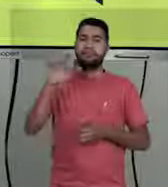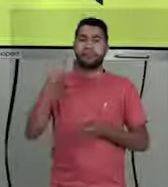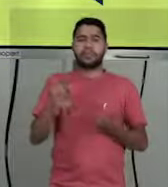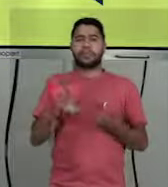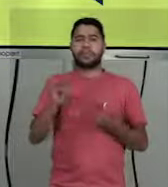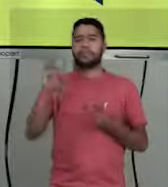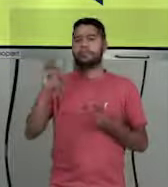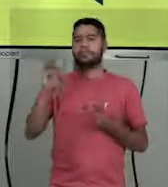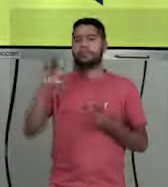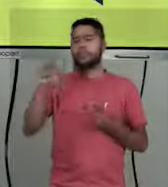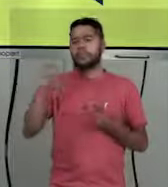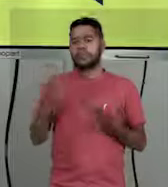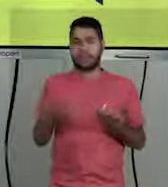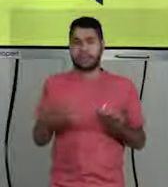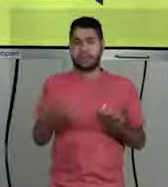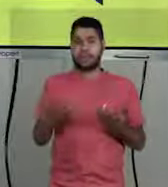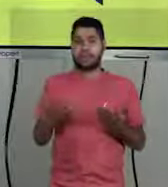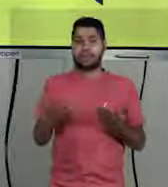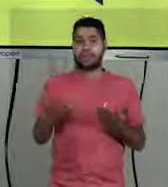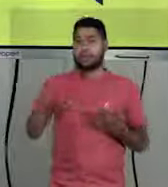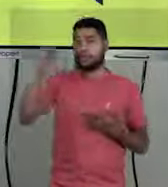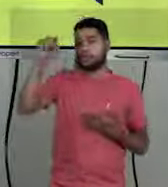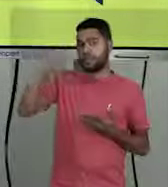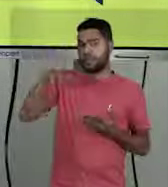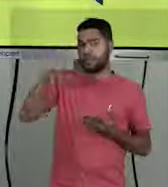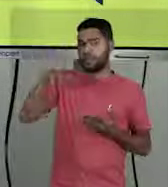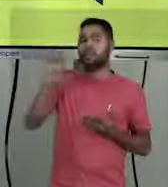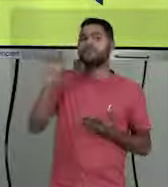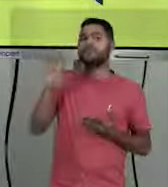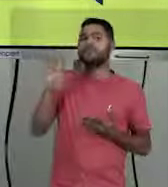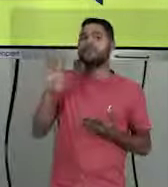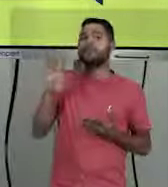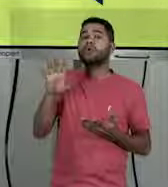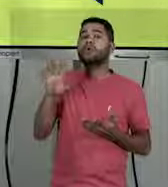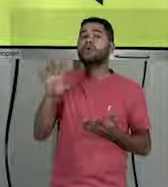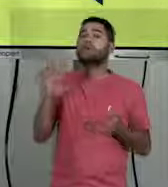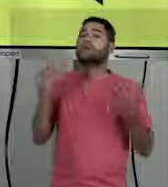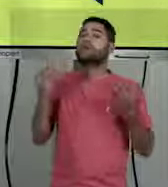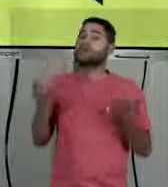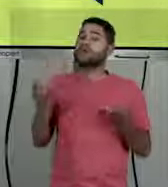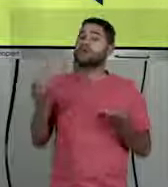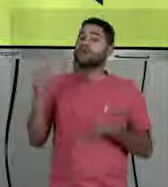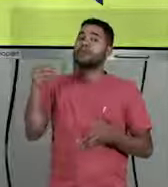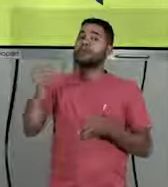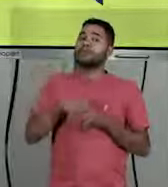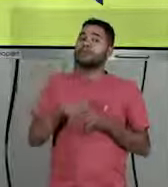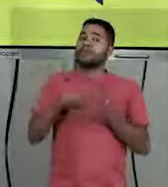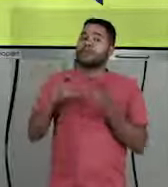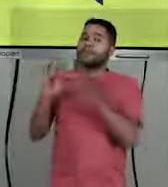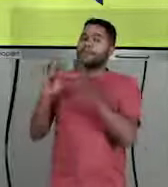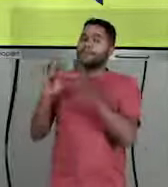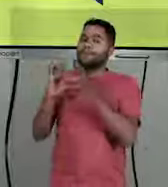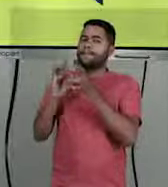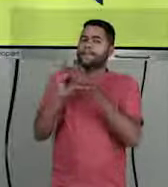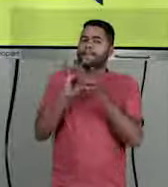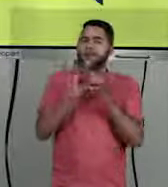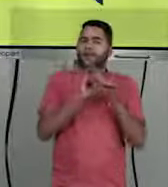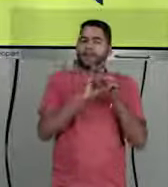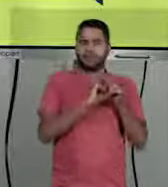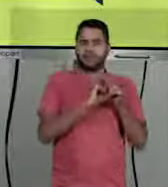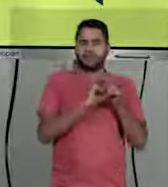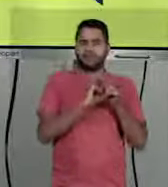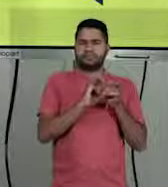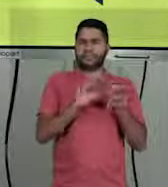ele poder funcionar. Uma lâmpada só acende quando dentro de um circuito elétrico. Então, o